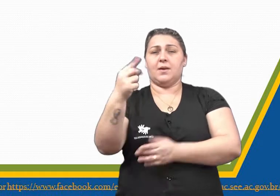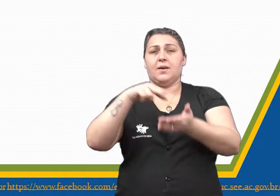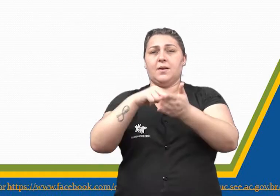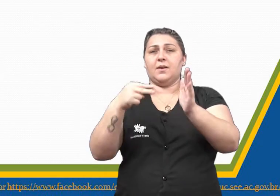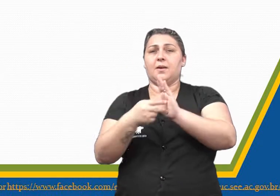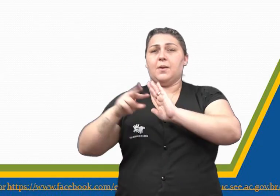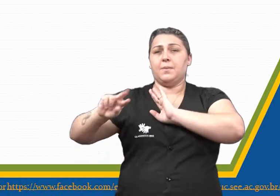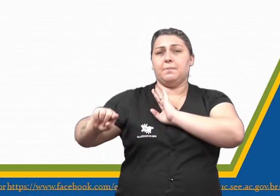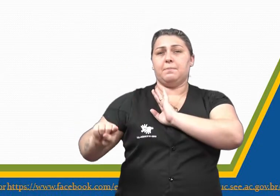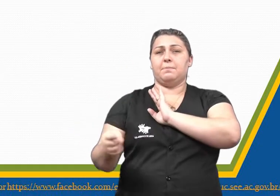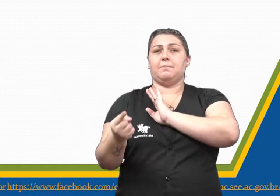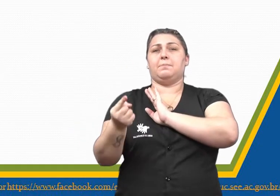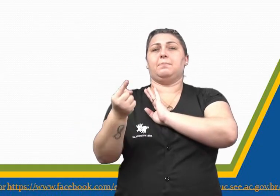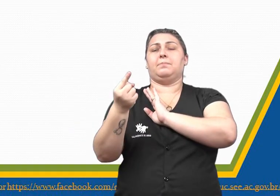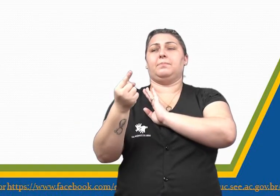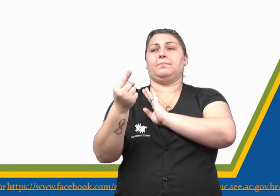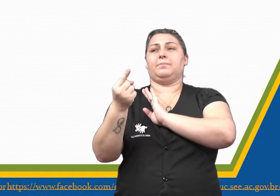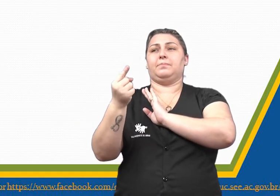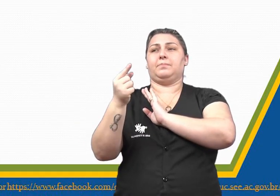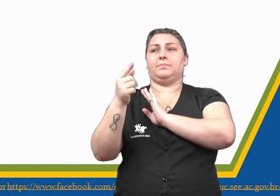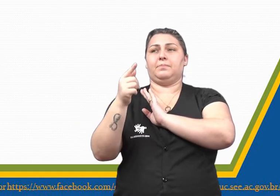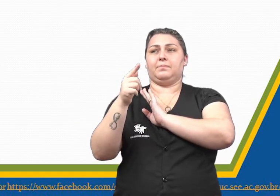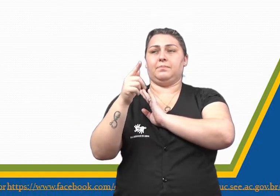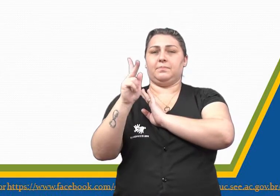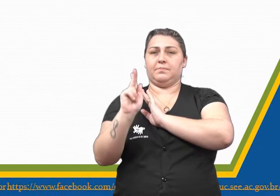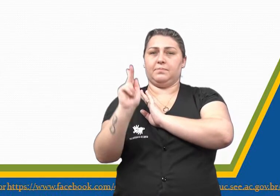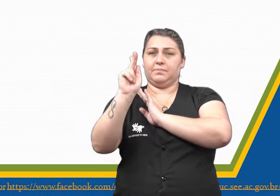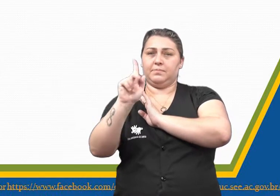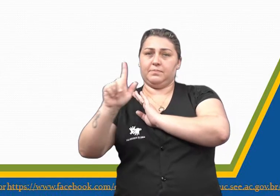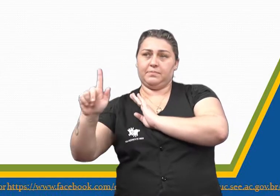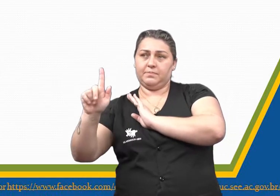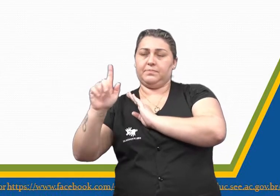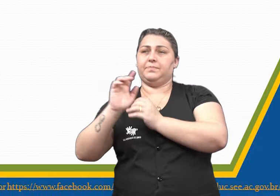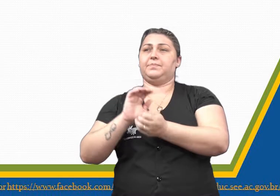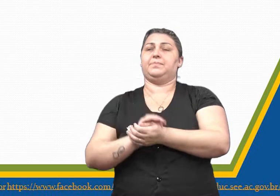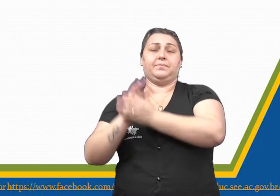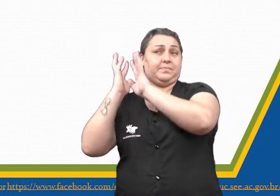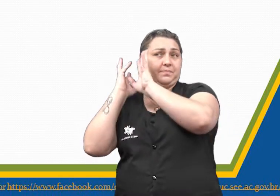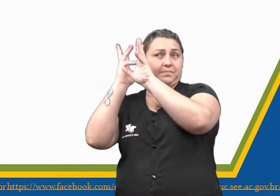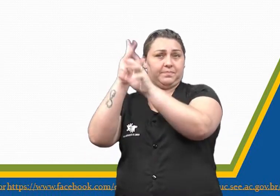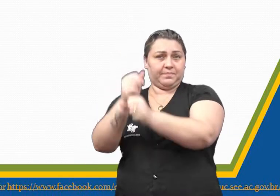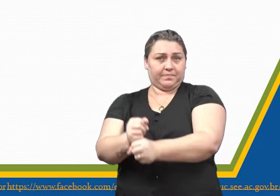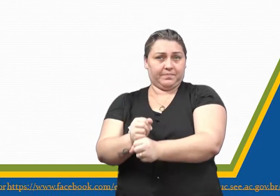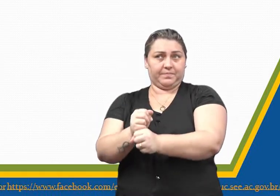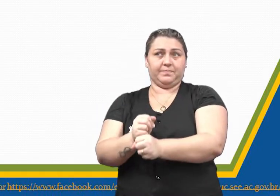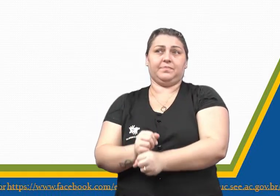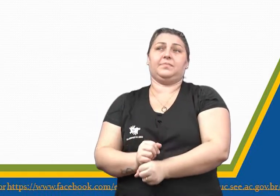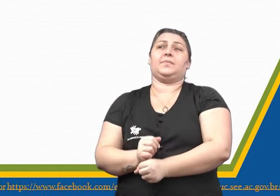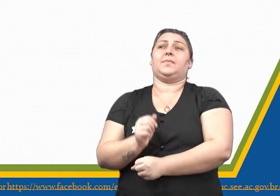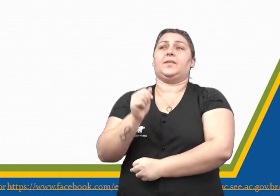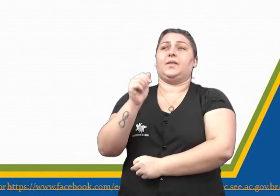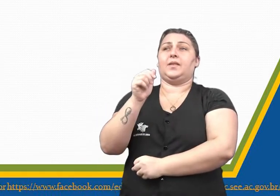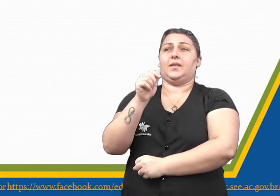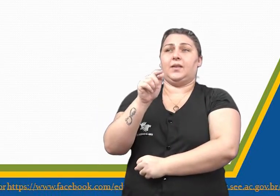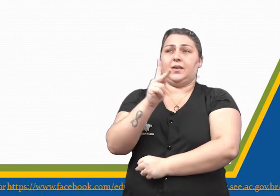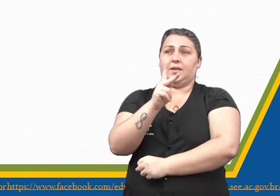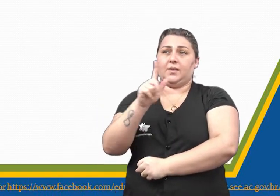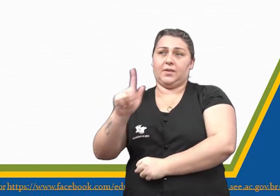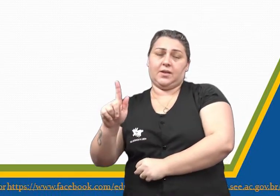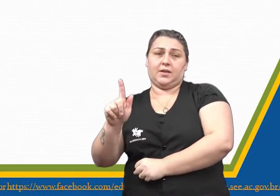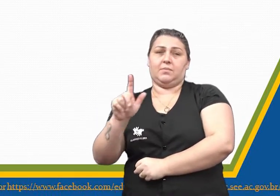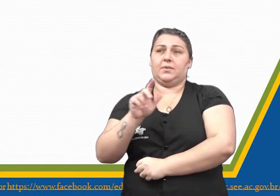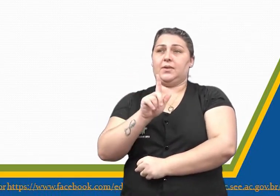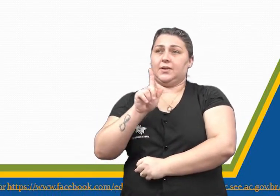Aí nós já temos 1000 quilos, né? Então, mais utilizadas. Vamos recapitular. Quilograma, o